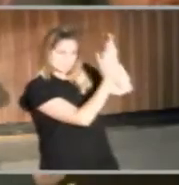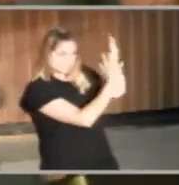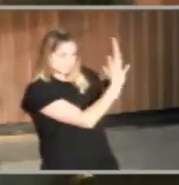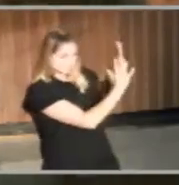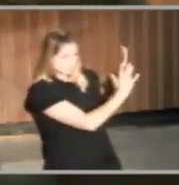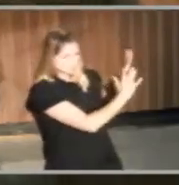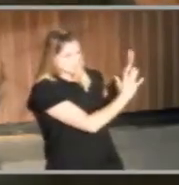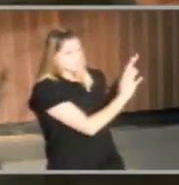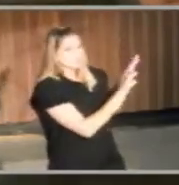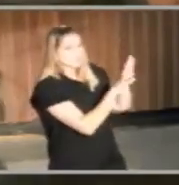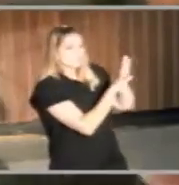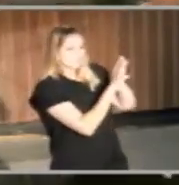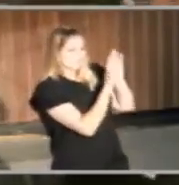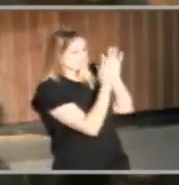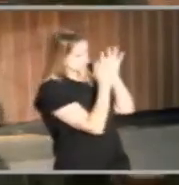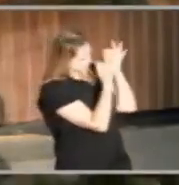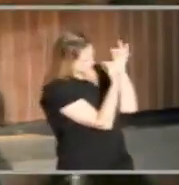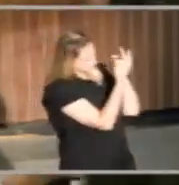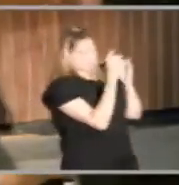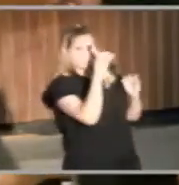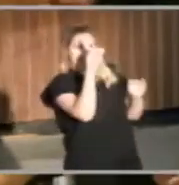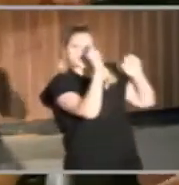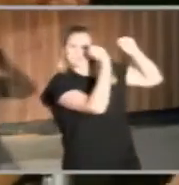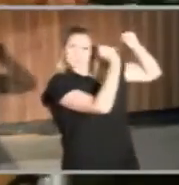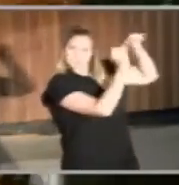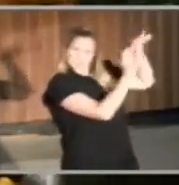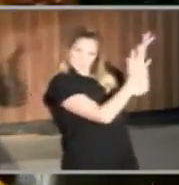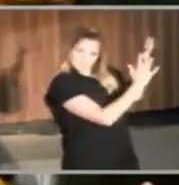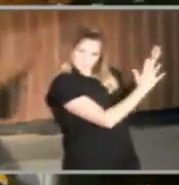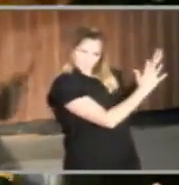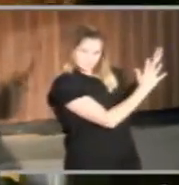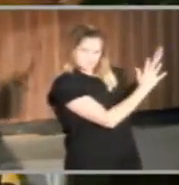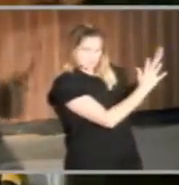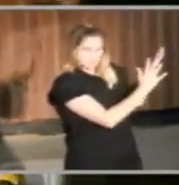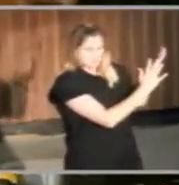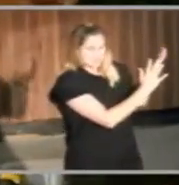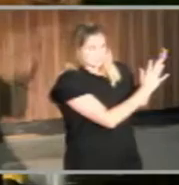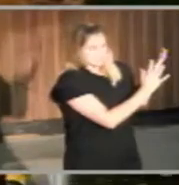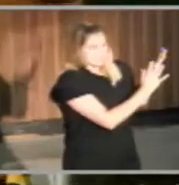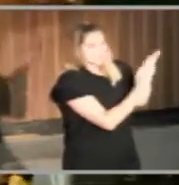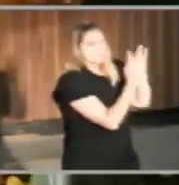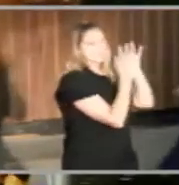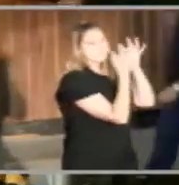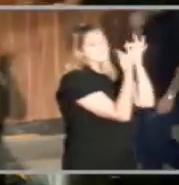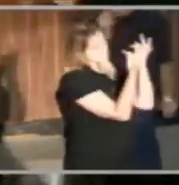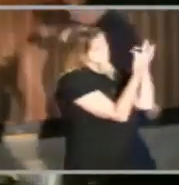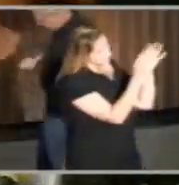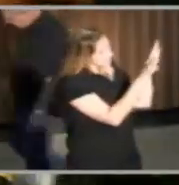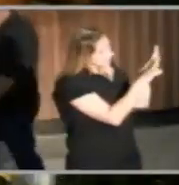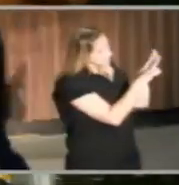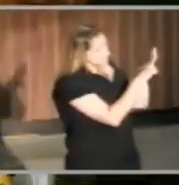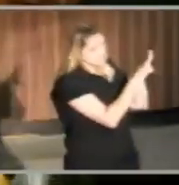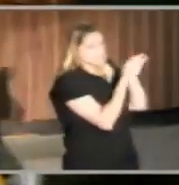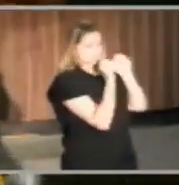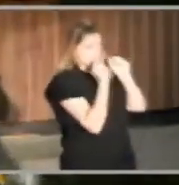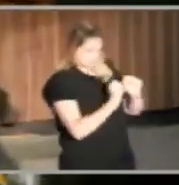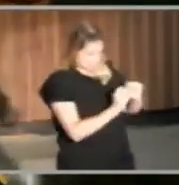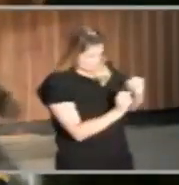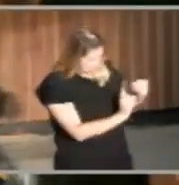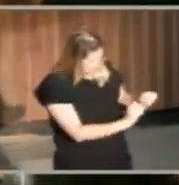aqui, para que Deus abençoe a ela e a vocês, de tal maneira que vocês possam ensinar a